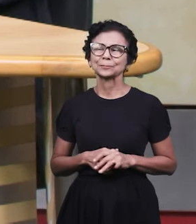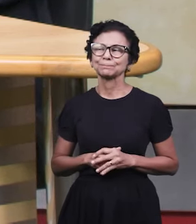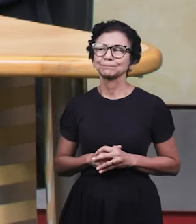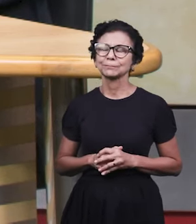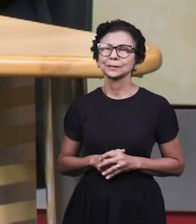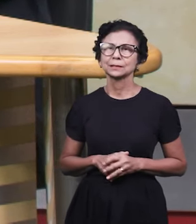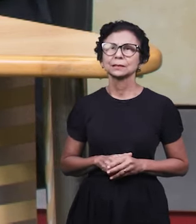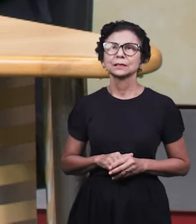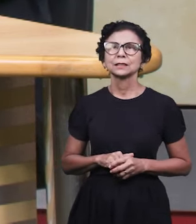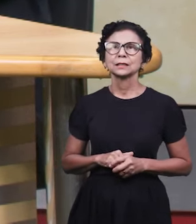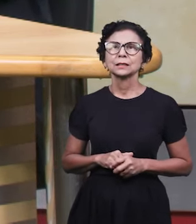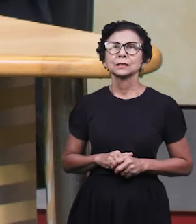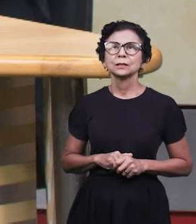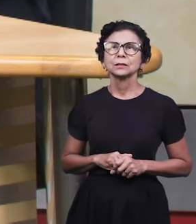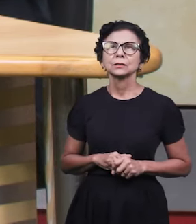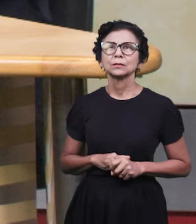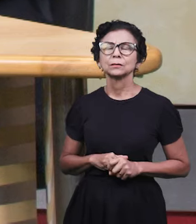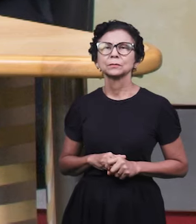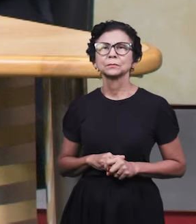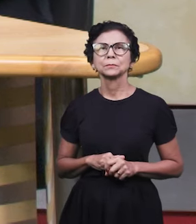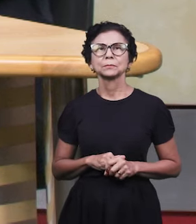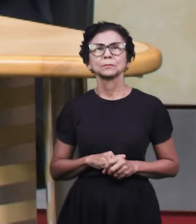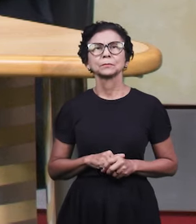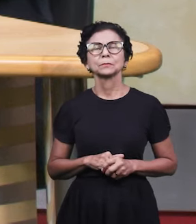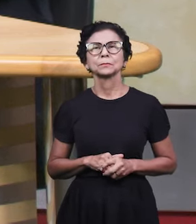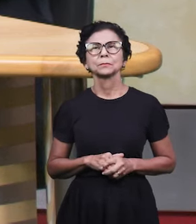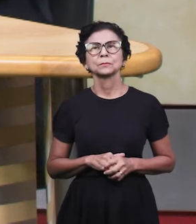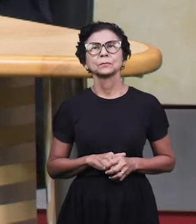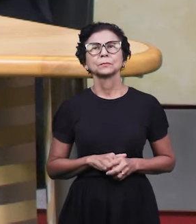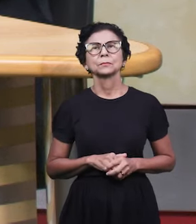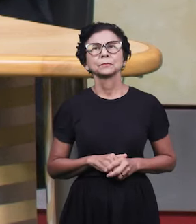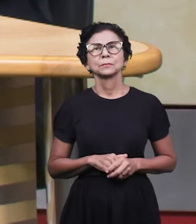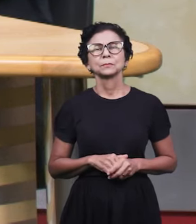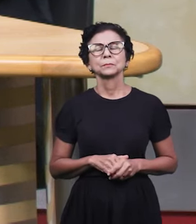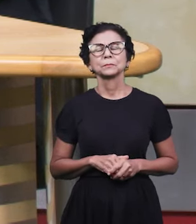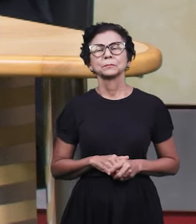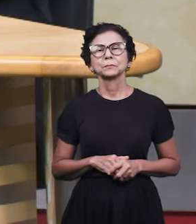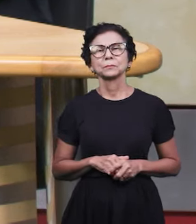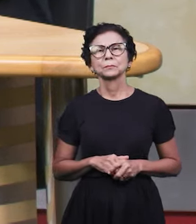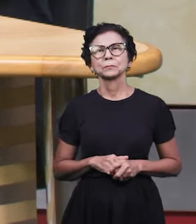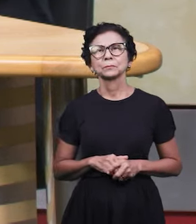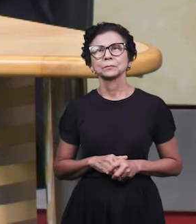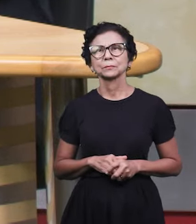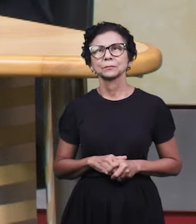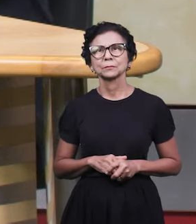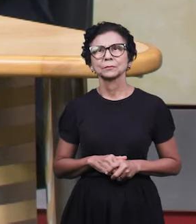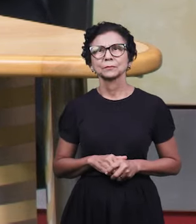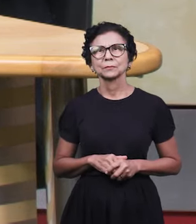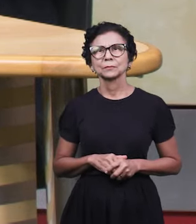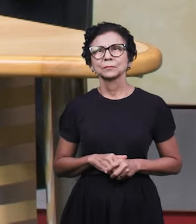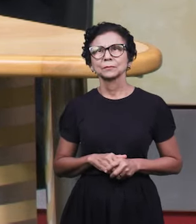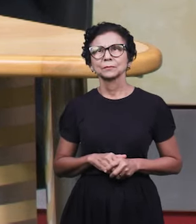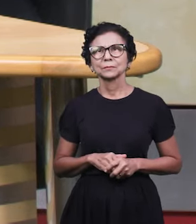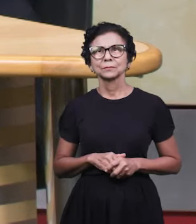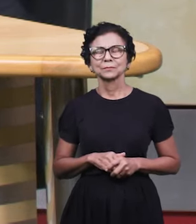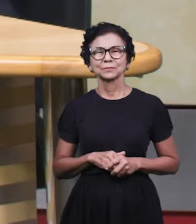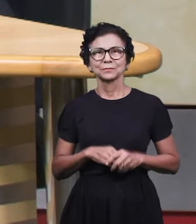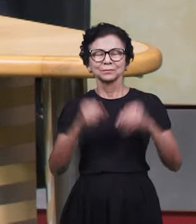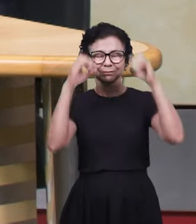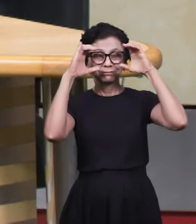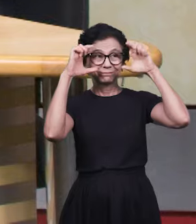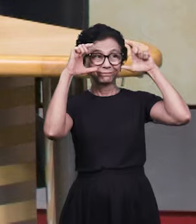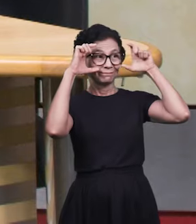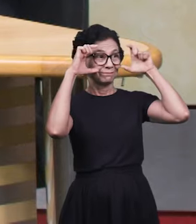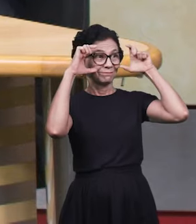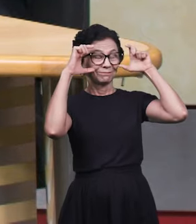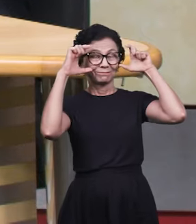mão e faça o clamor. Aí ele estendeu a mão. Clamou os 2 jovens.